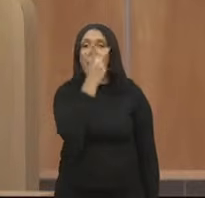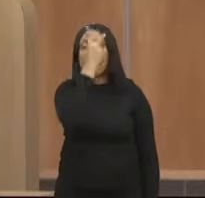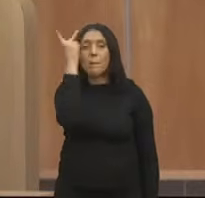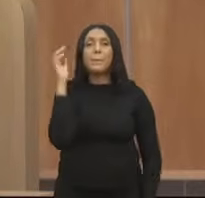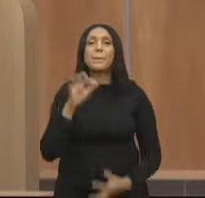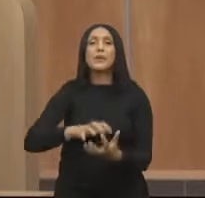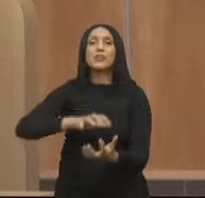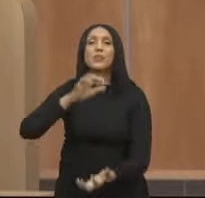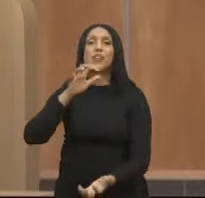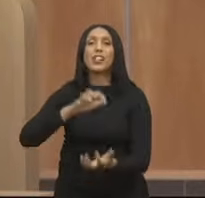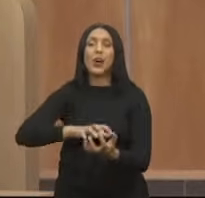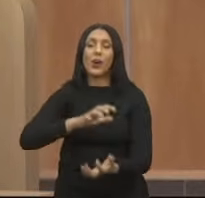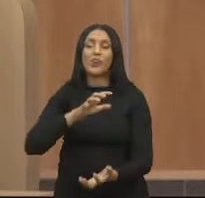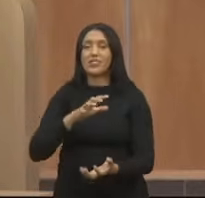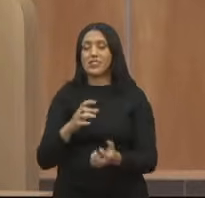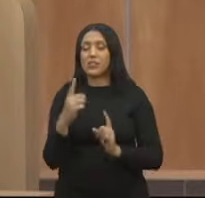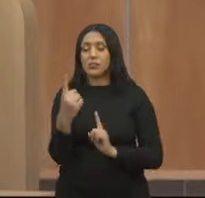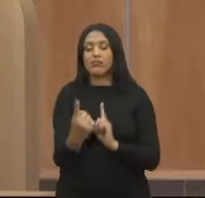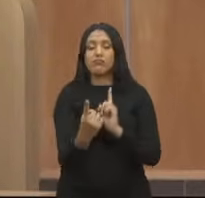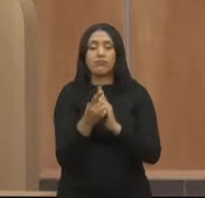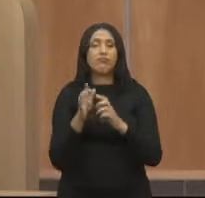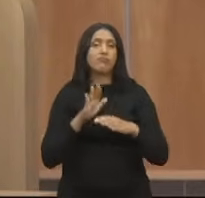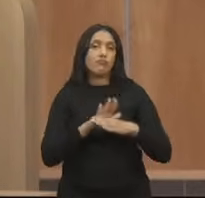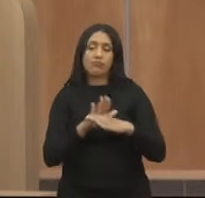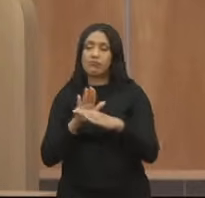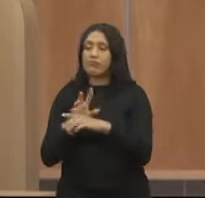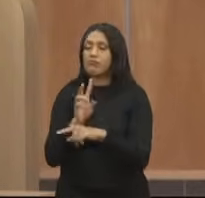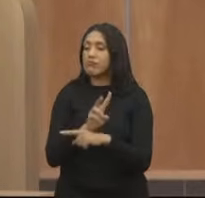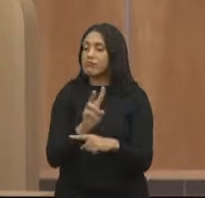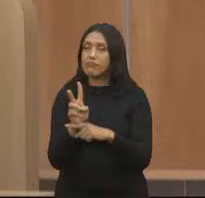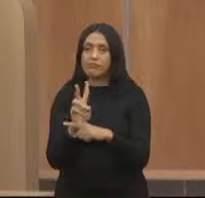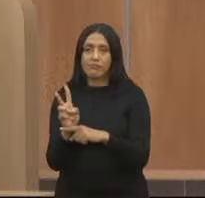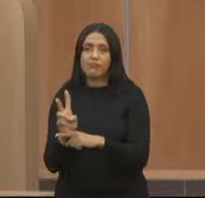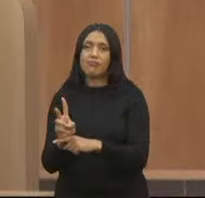Califórnia, mas com uma inovação, que